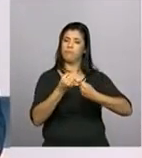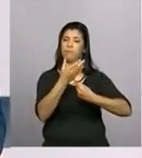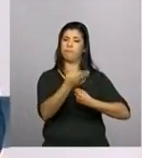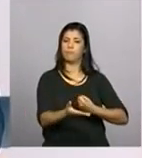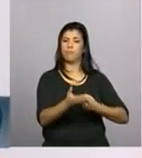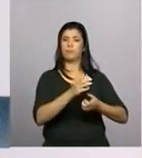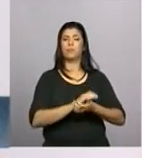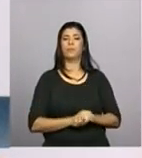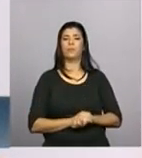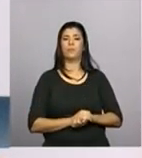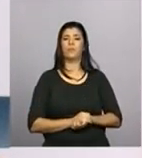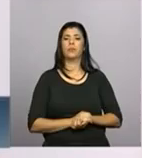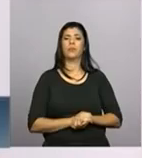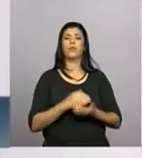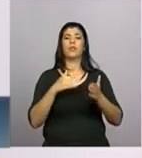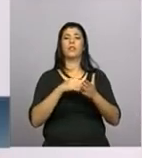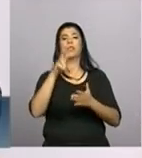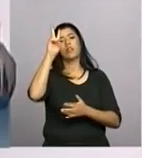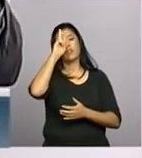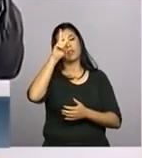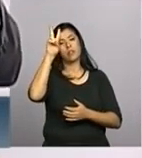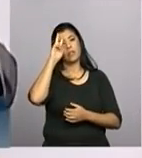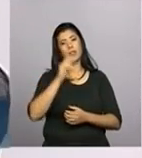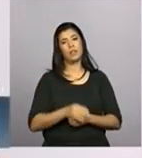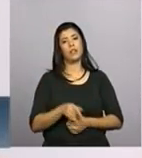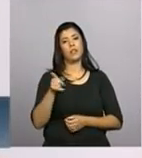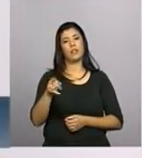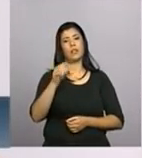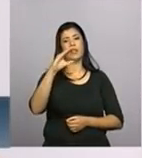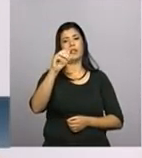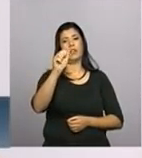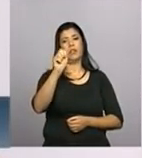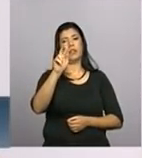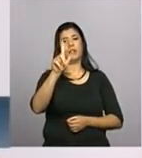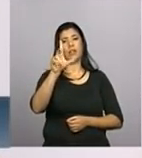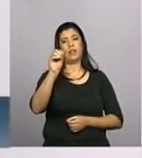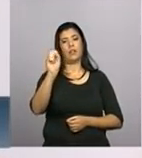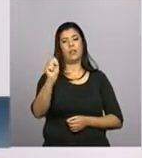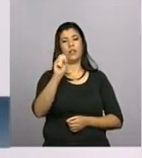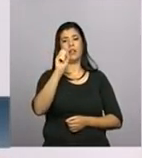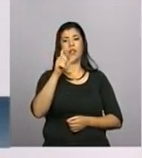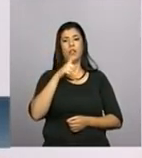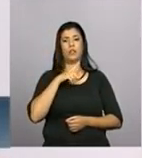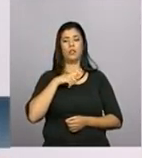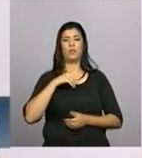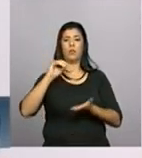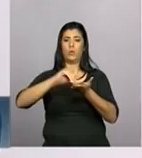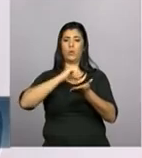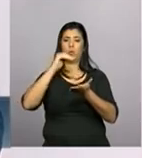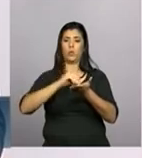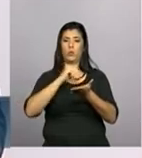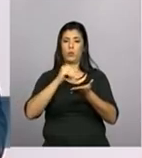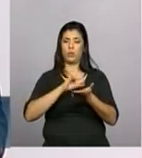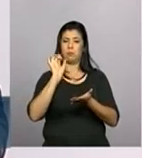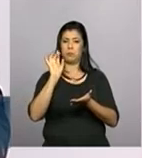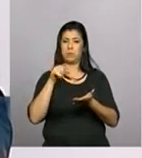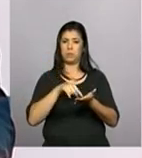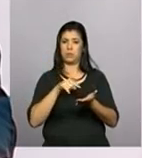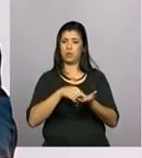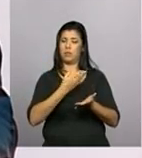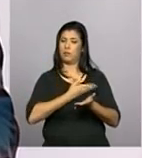atende, até ao nosso Carlos Vieira, nosso secretário executivo, um amigo,